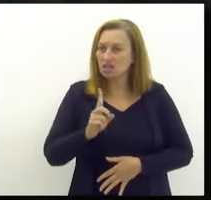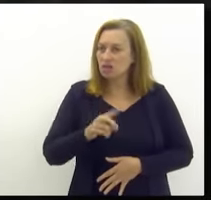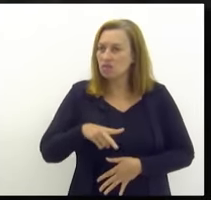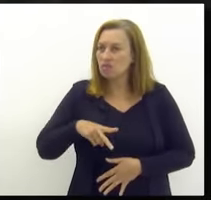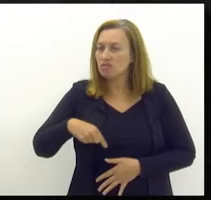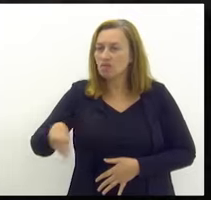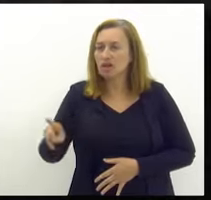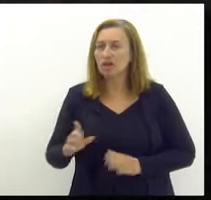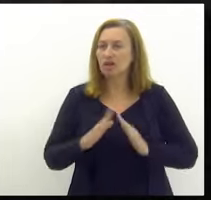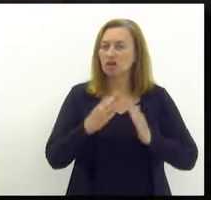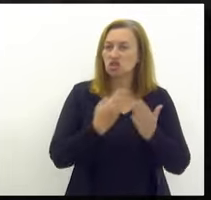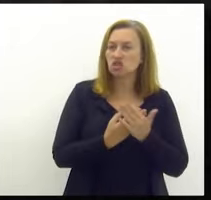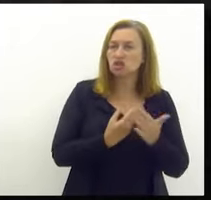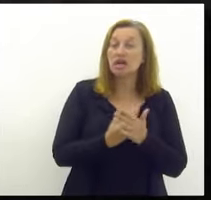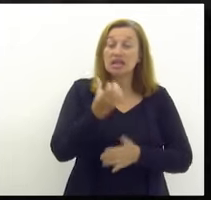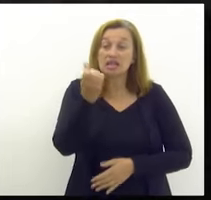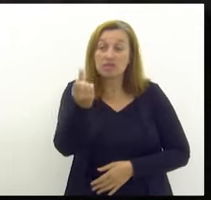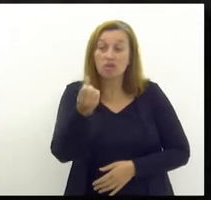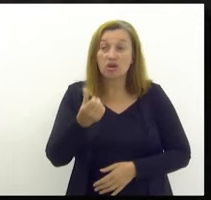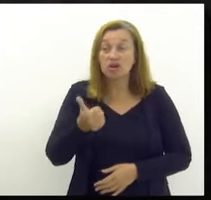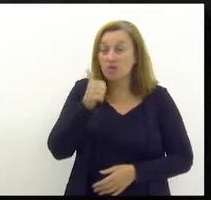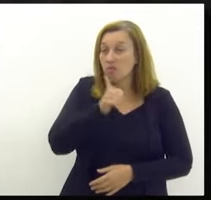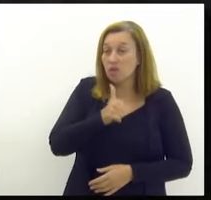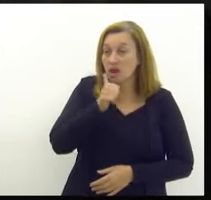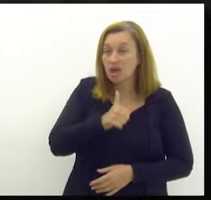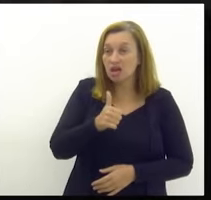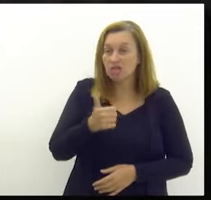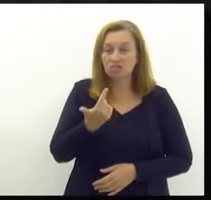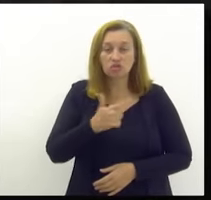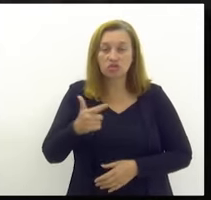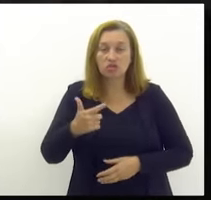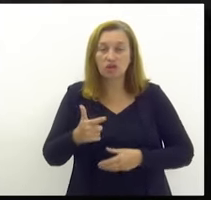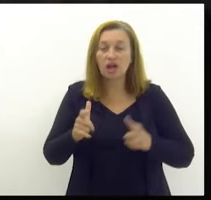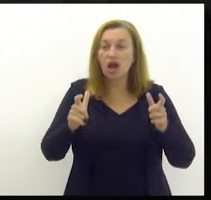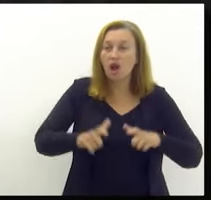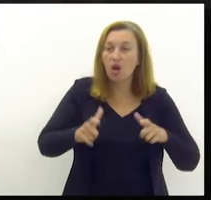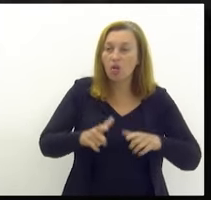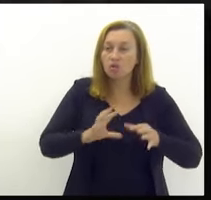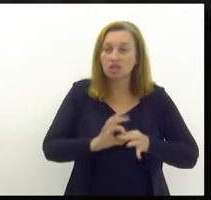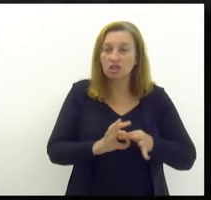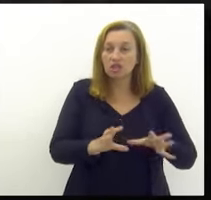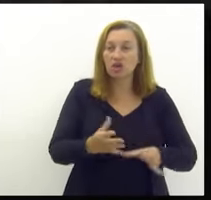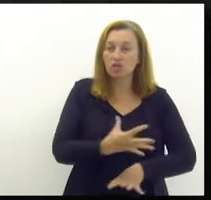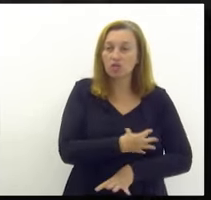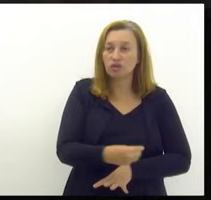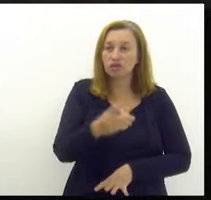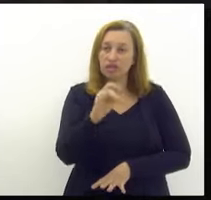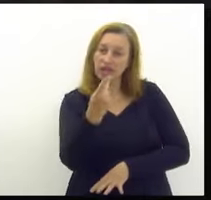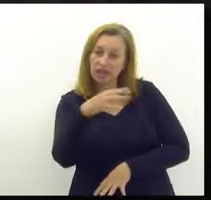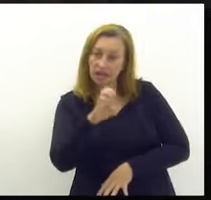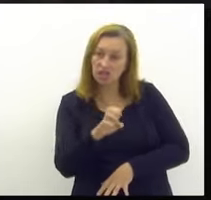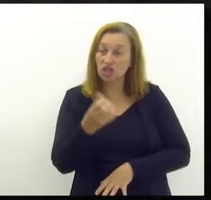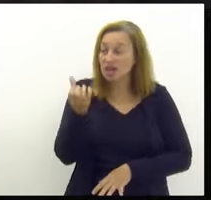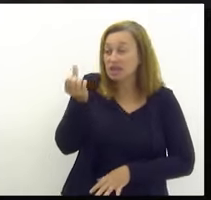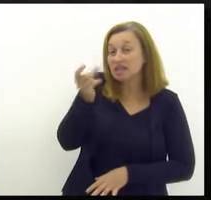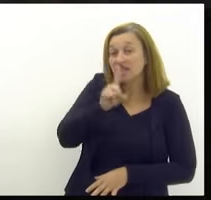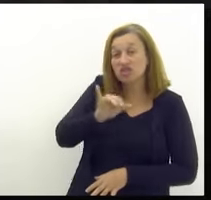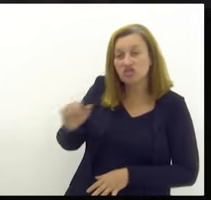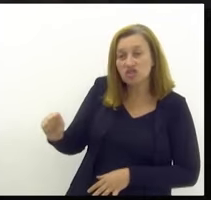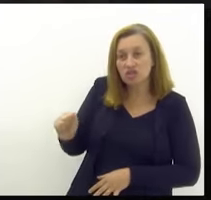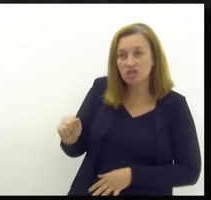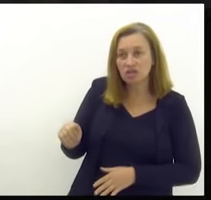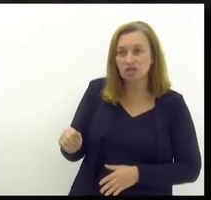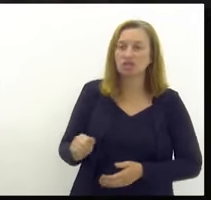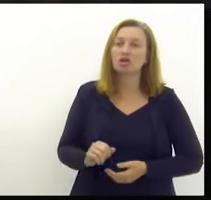dias que aquelas mulheres não tiveram onde deixar os seus filhos nas creches seis dias que não tiveram